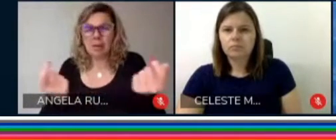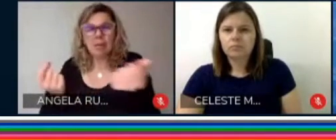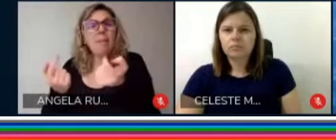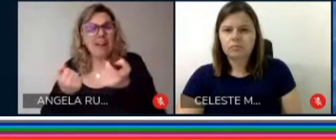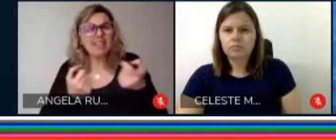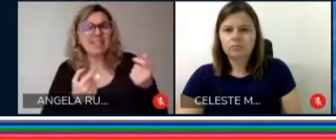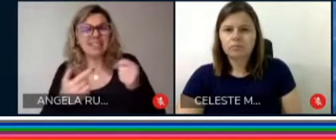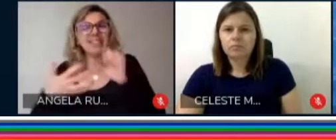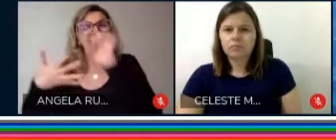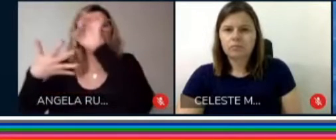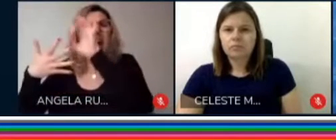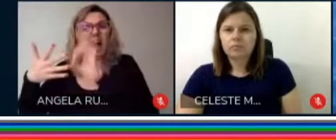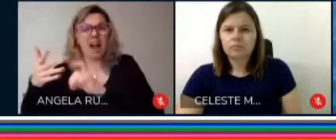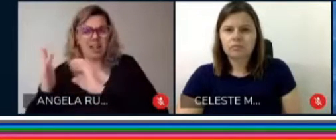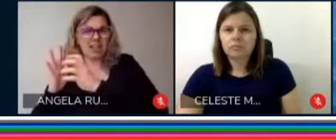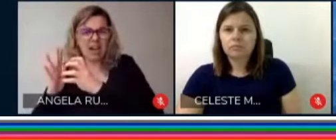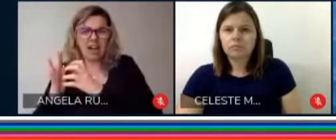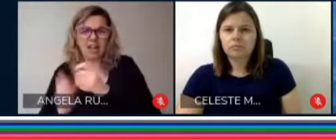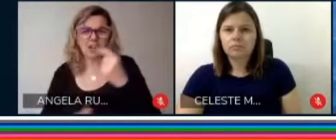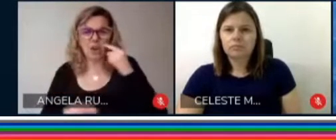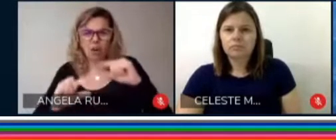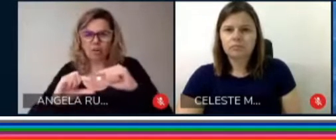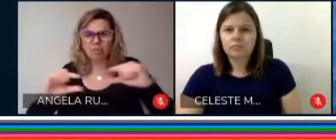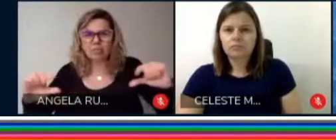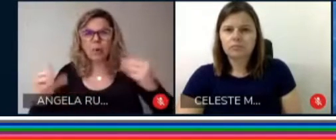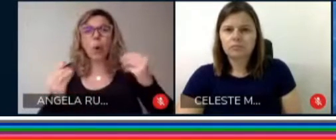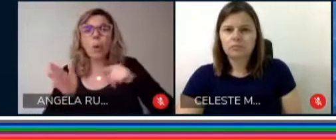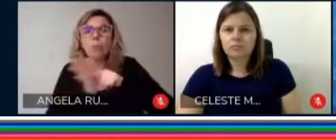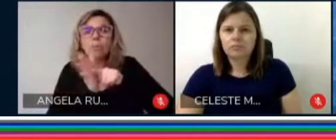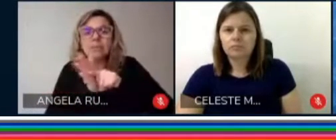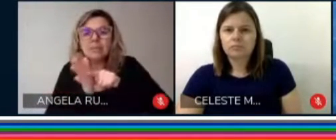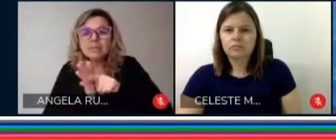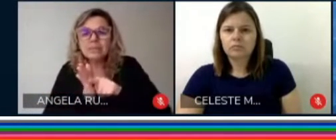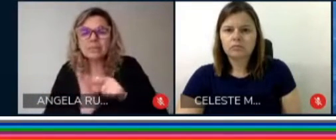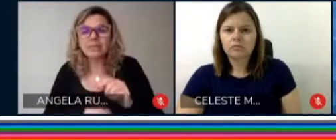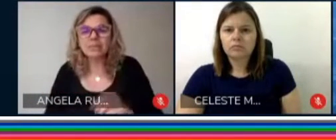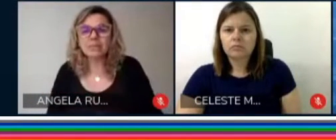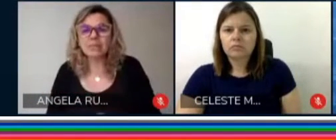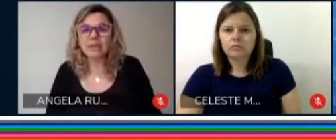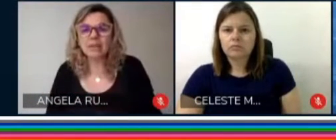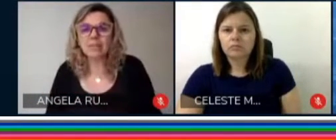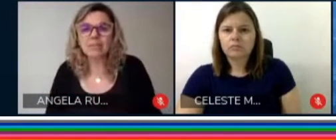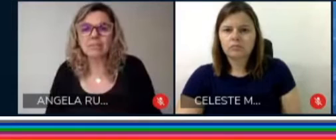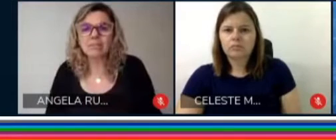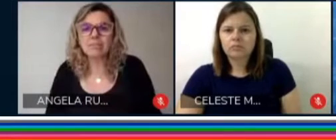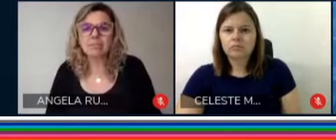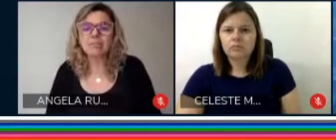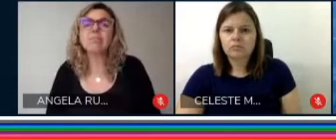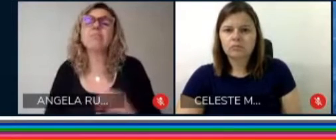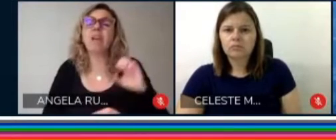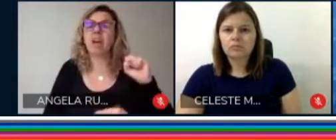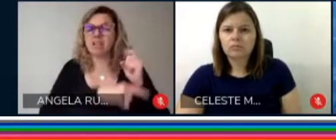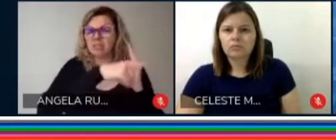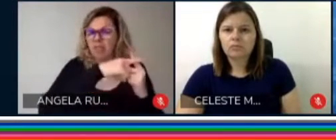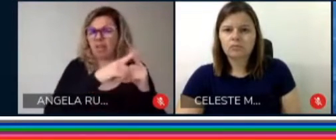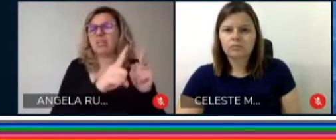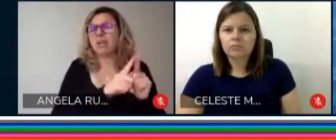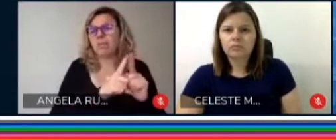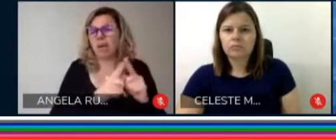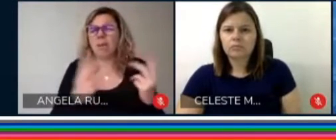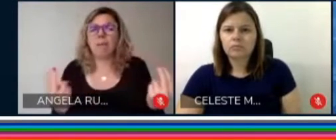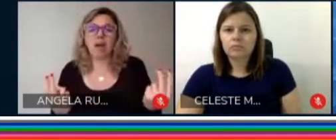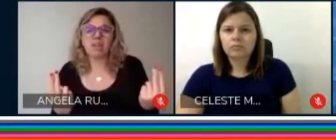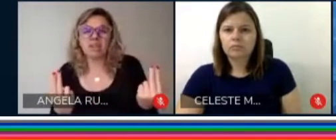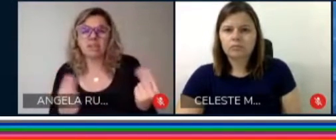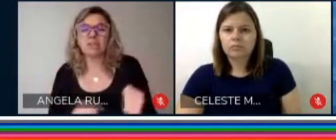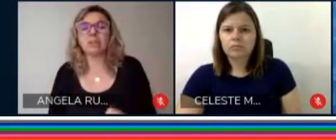pouco, né? Aqui está a caixinha de busca, como vocês podem ver, nós temos uma caixinha de busca também no Sabe Mais, também se